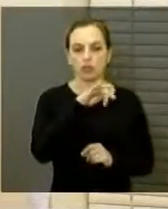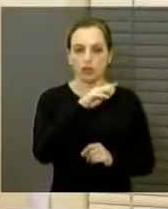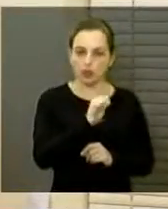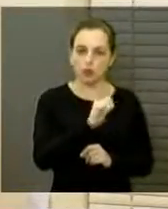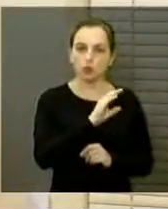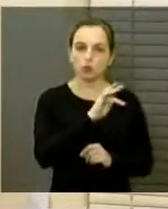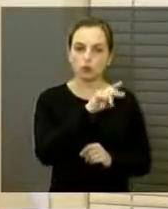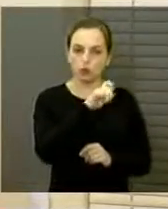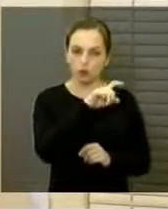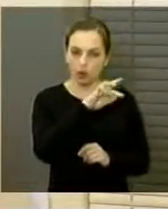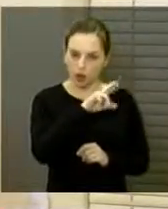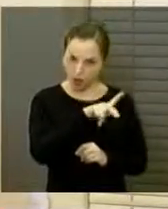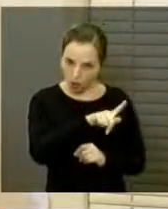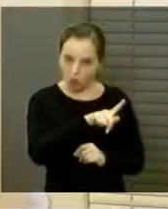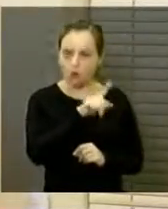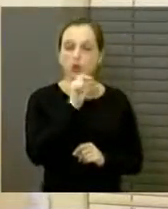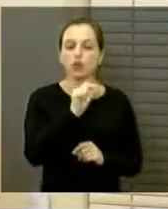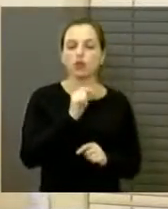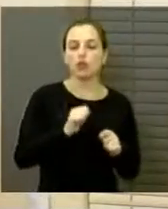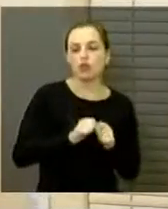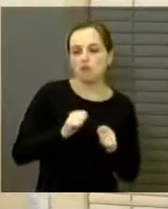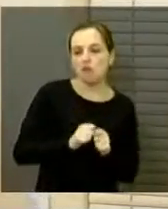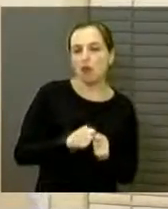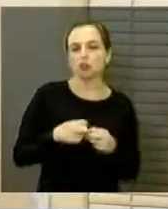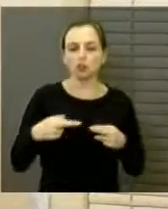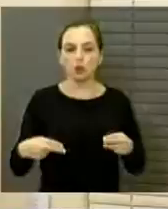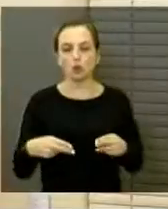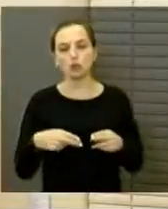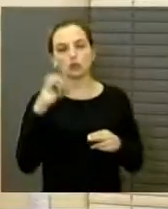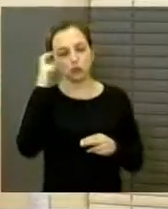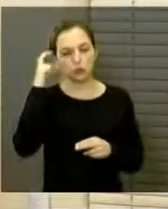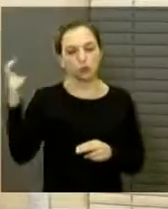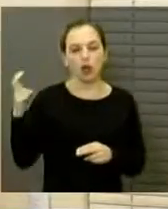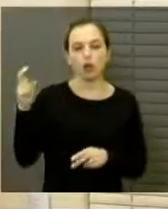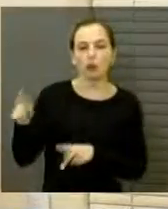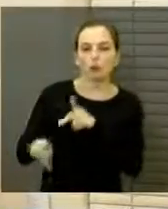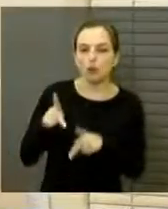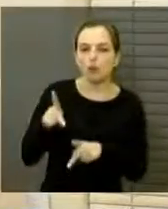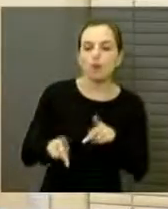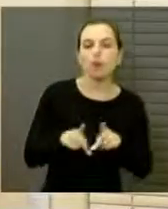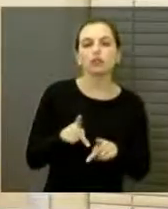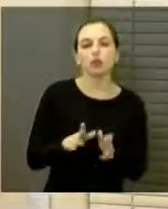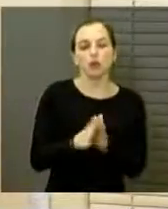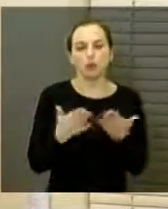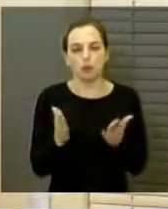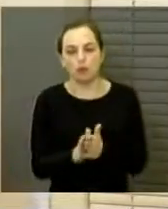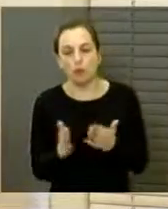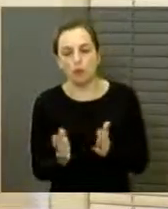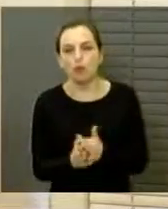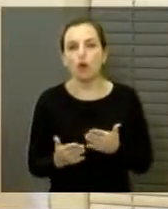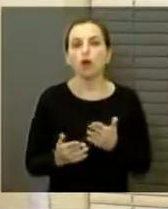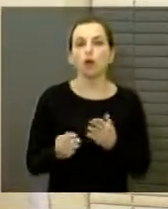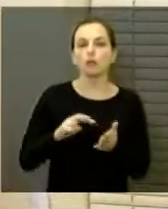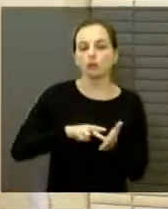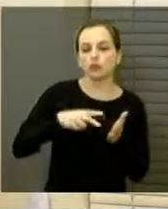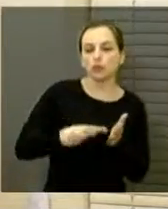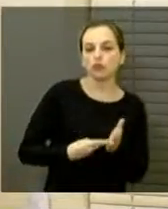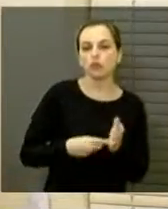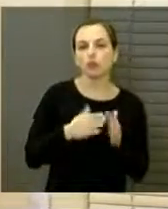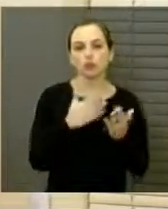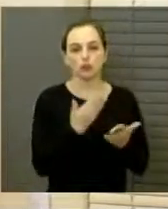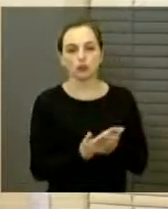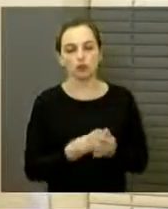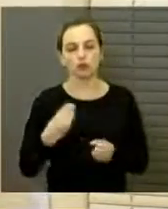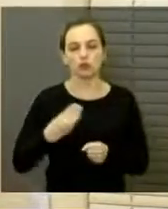CRAS fazem a partir de ações culturais com população mais vulnerável, do que significou uma escola municipal de